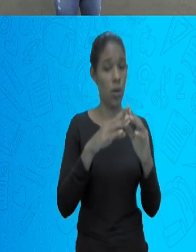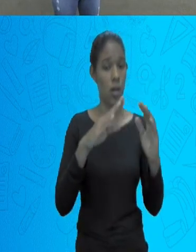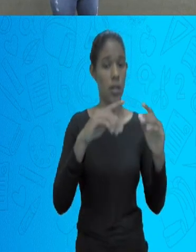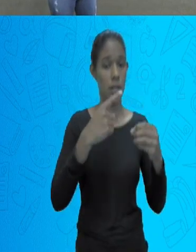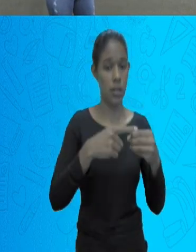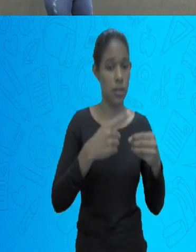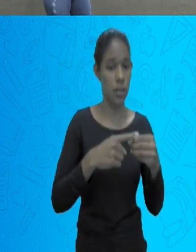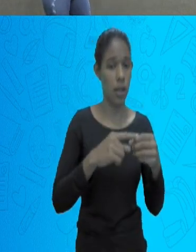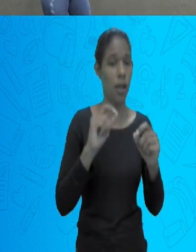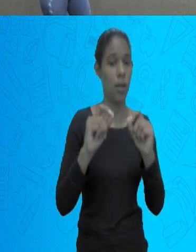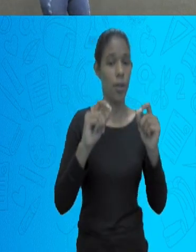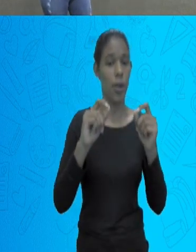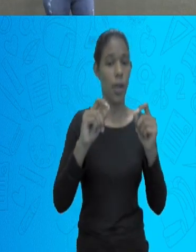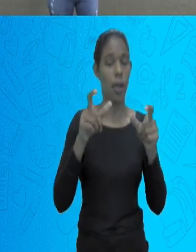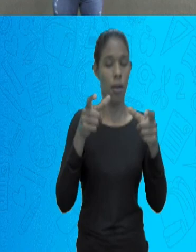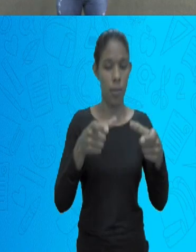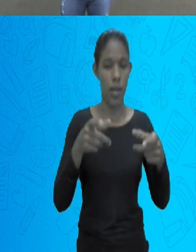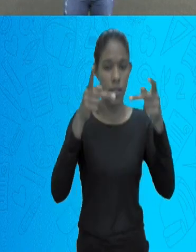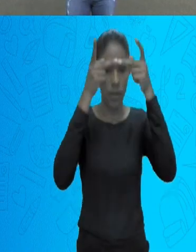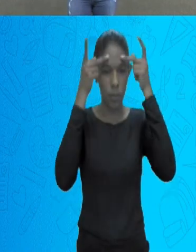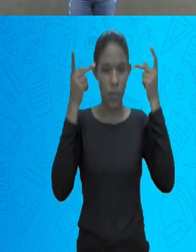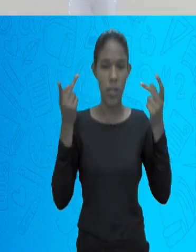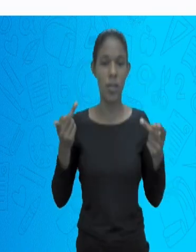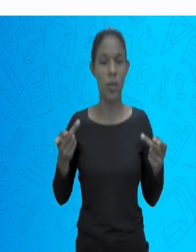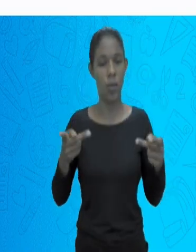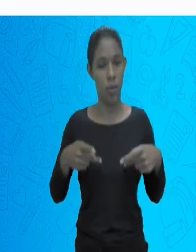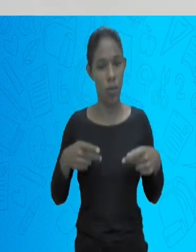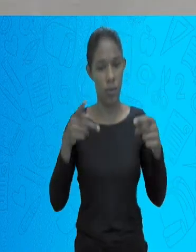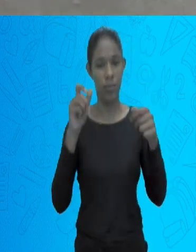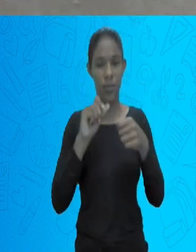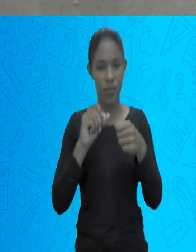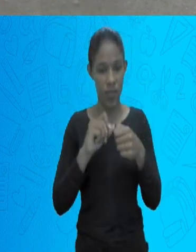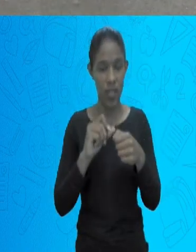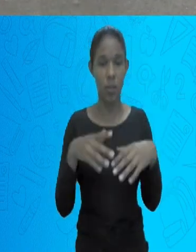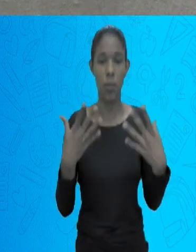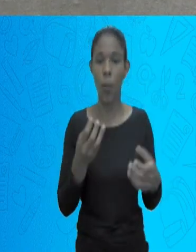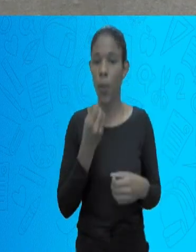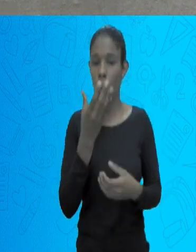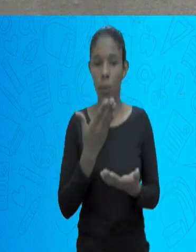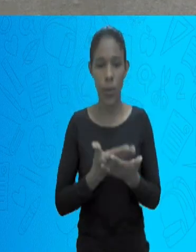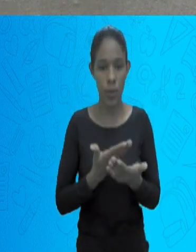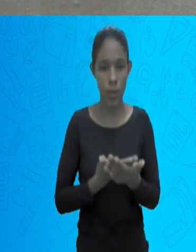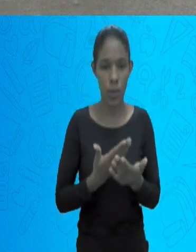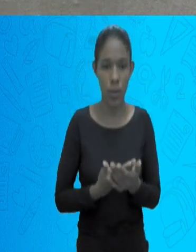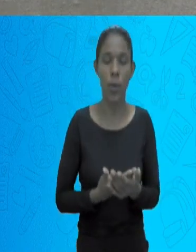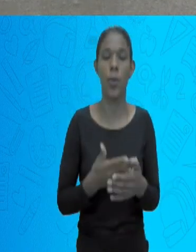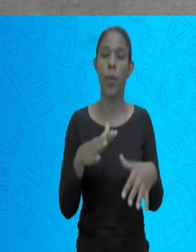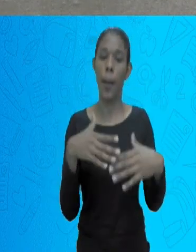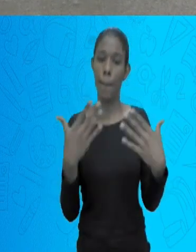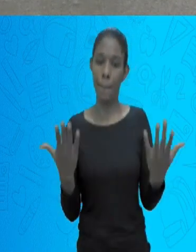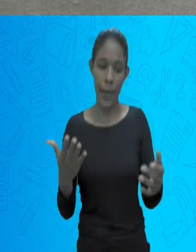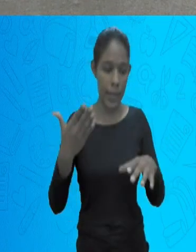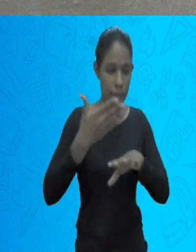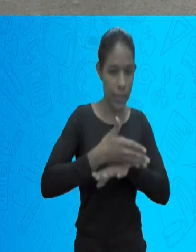paisagem humanizada. Um bom trabalho para todos vocês e para acessar a nossa plataforma